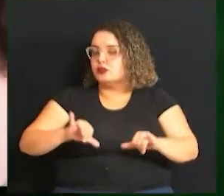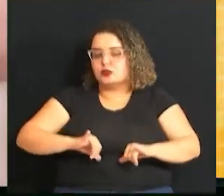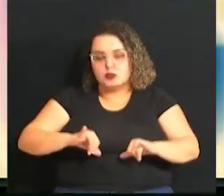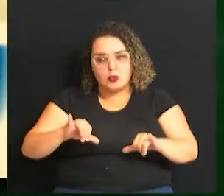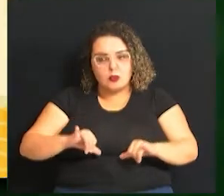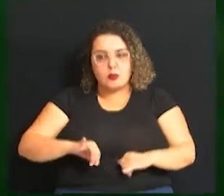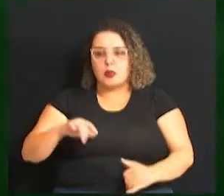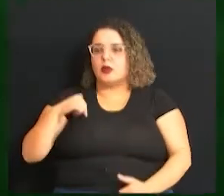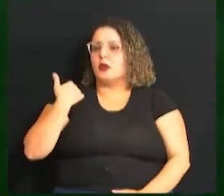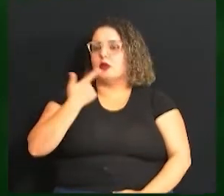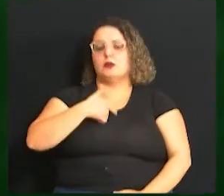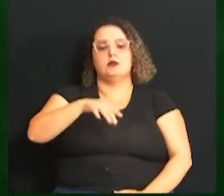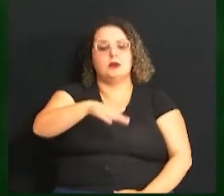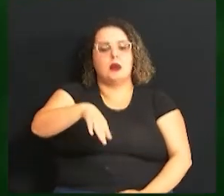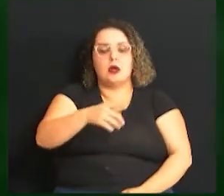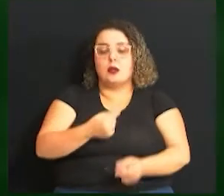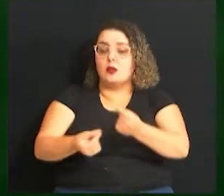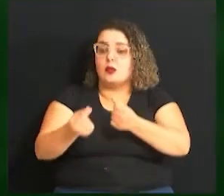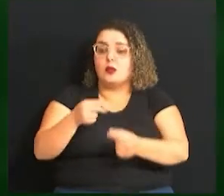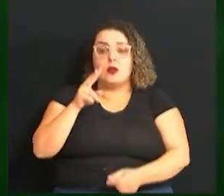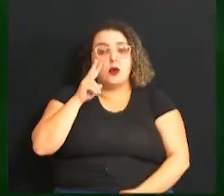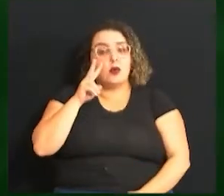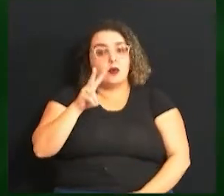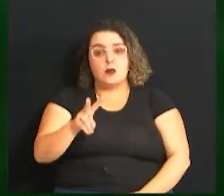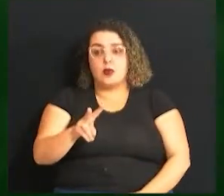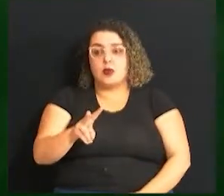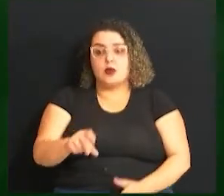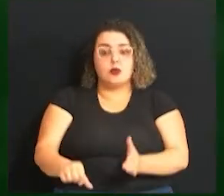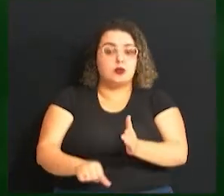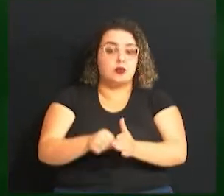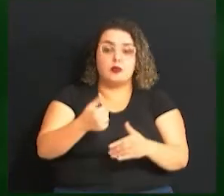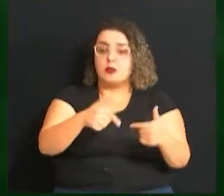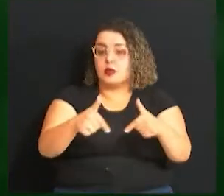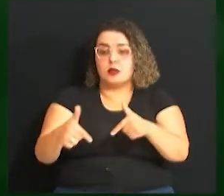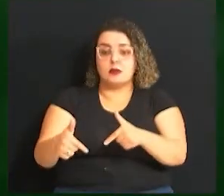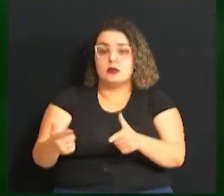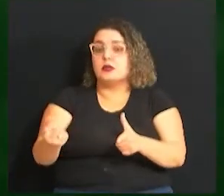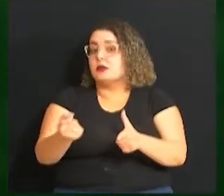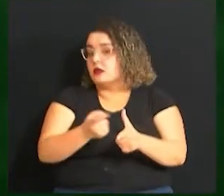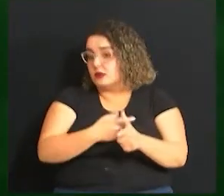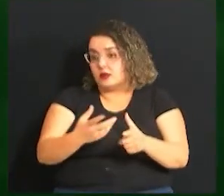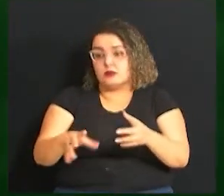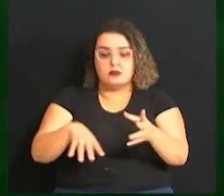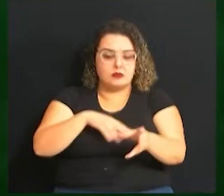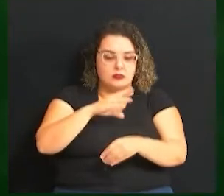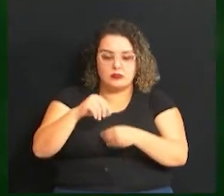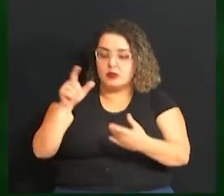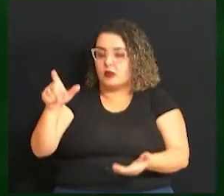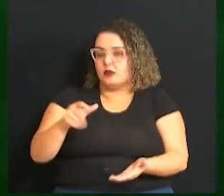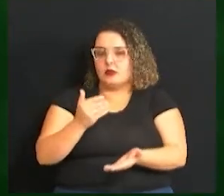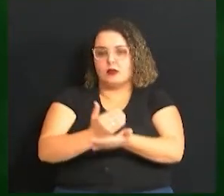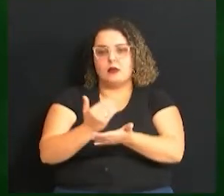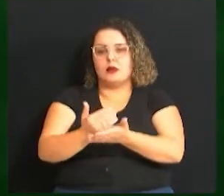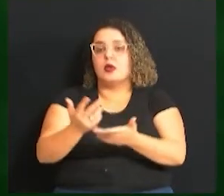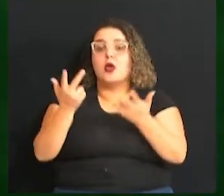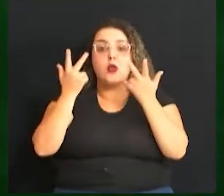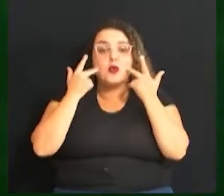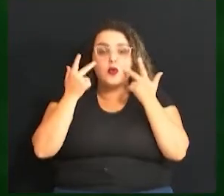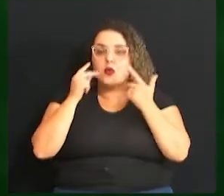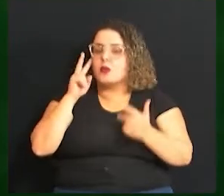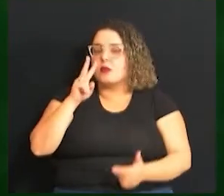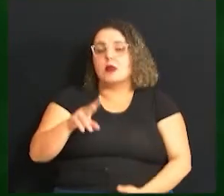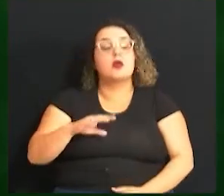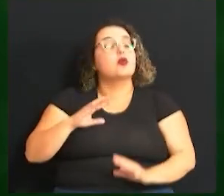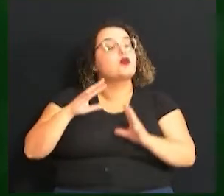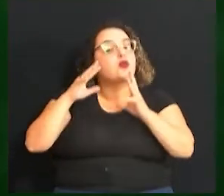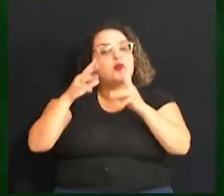da gente que trabalha no mercado financeiro é ver alguém que está no seu primeiro emprego e acaba se endividando, se enrolando no cartão de crédito. Isso é